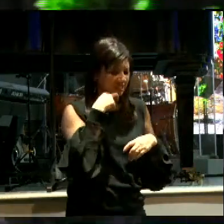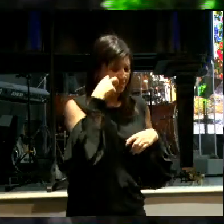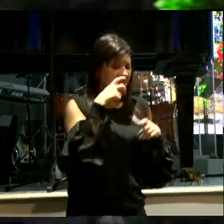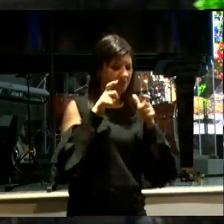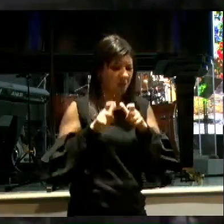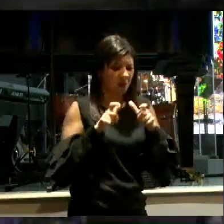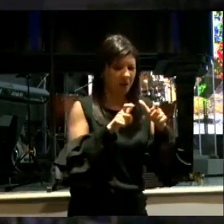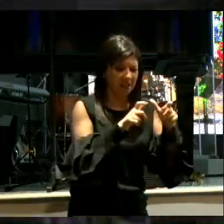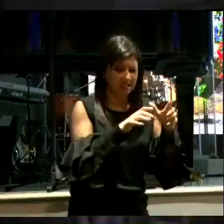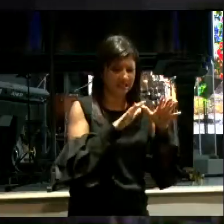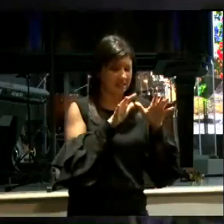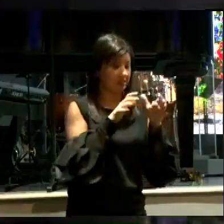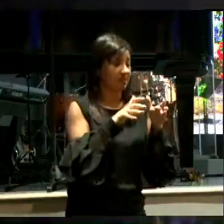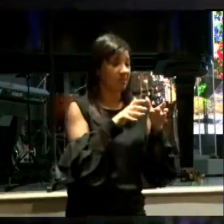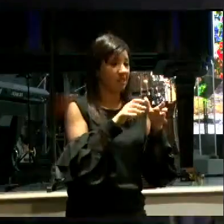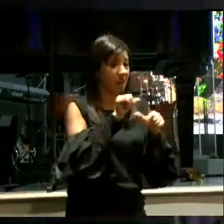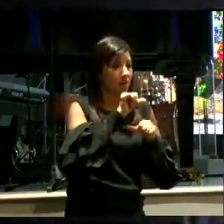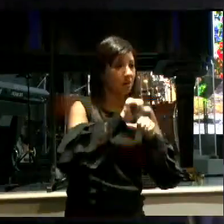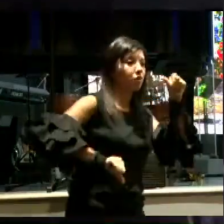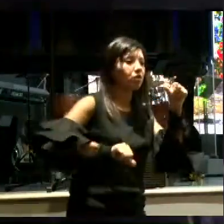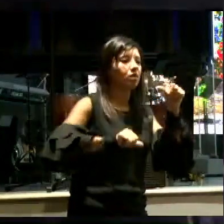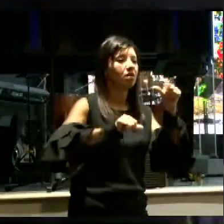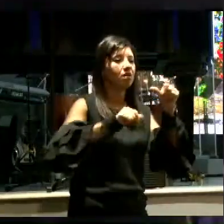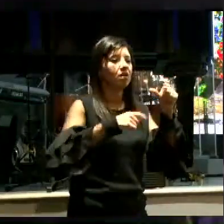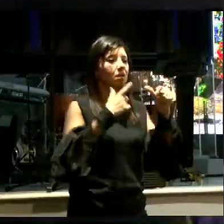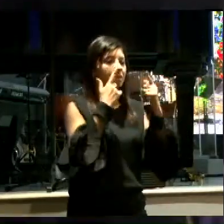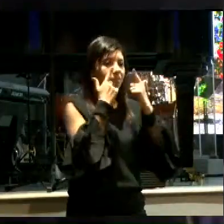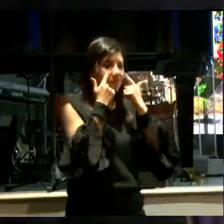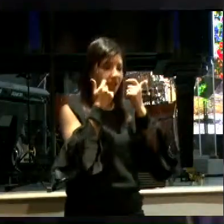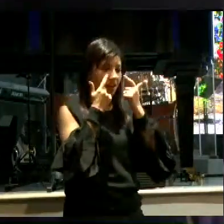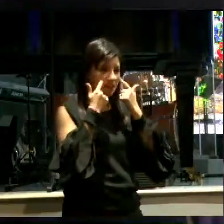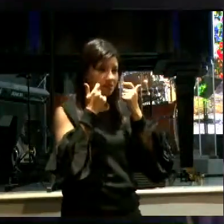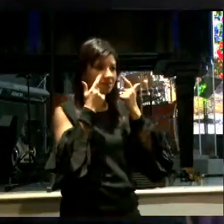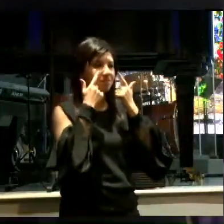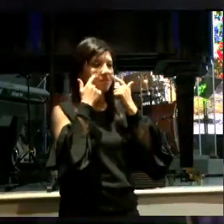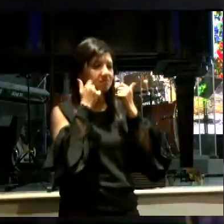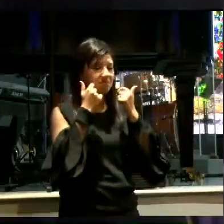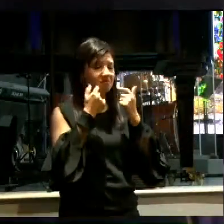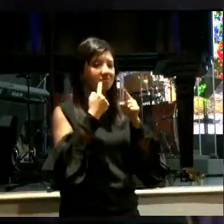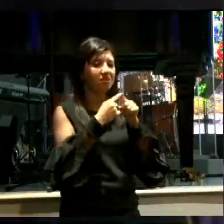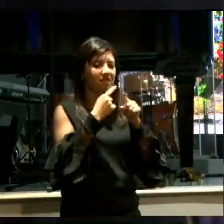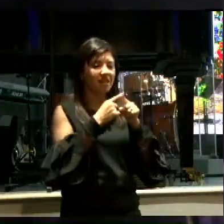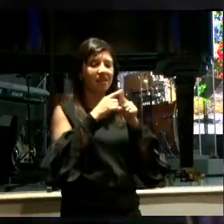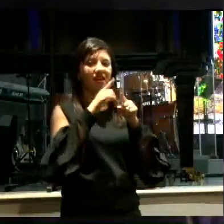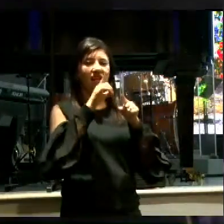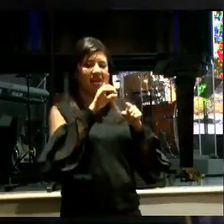vergonha por um ambiente de milagre, porque ela deixou o amor